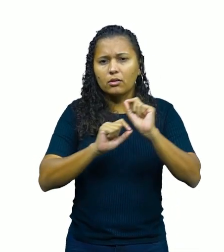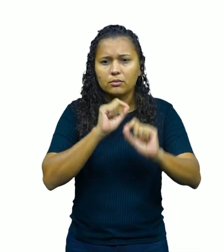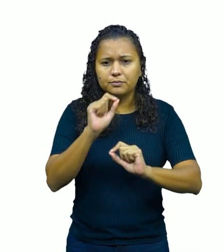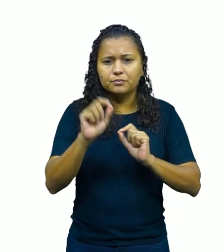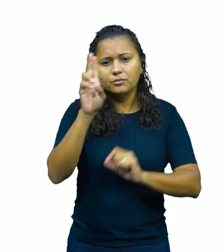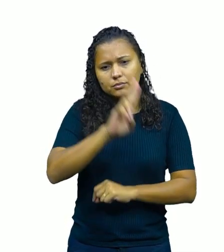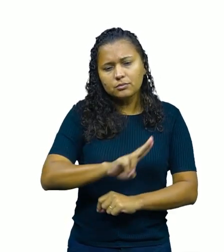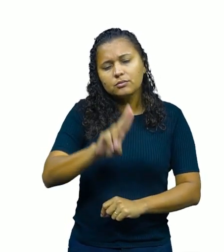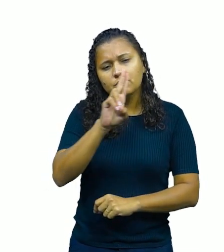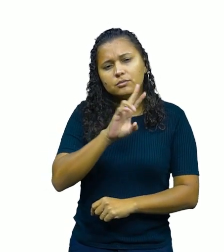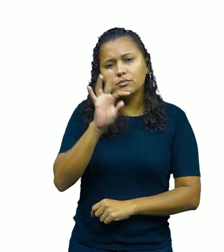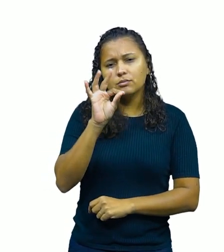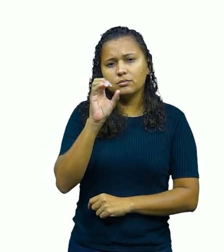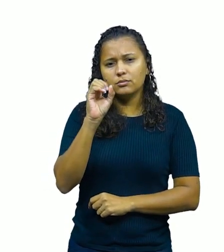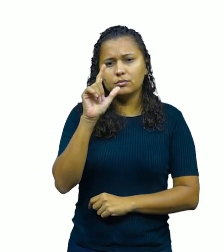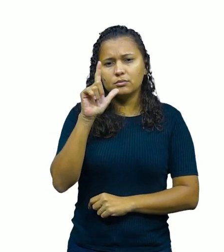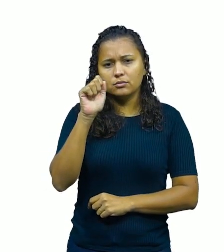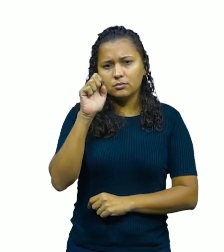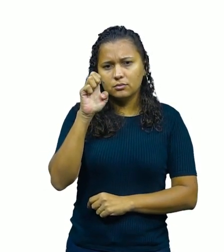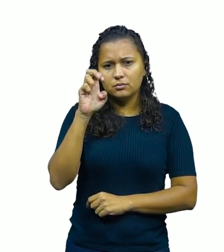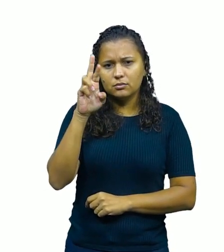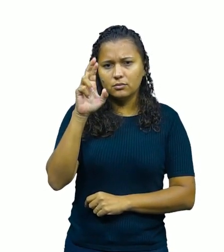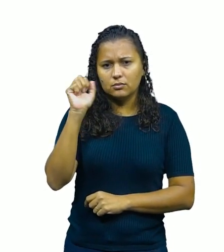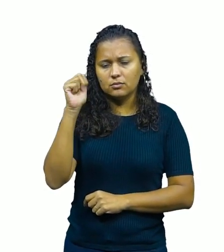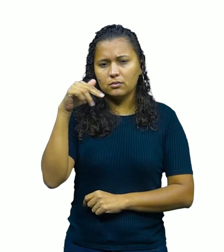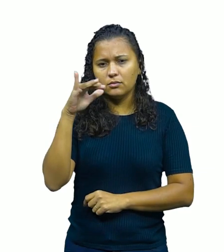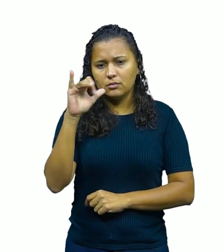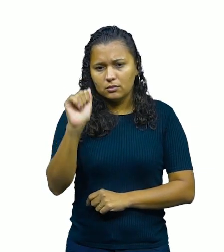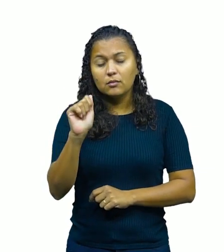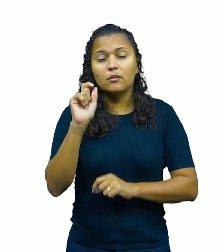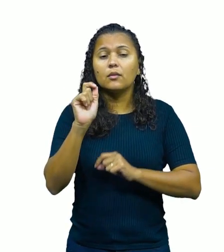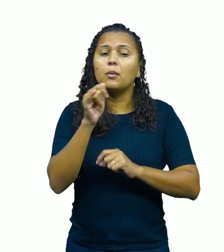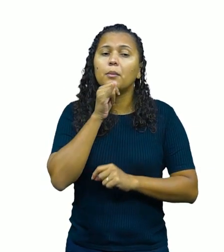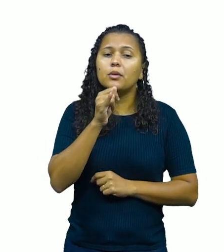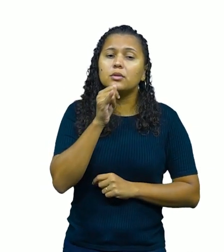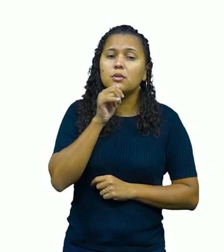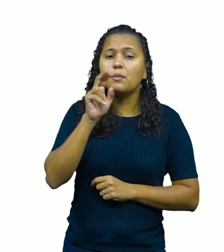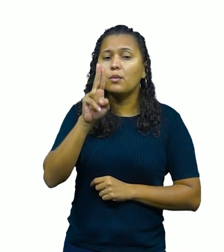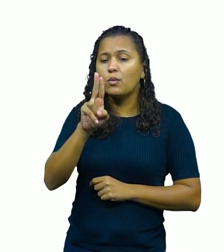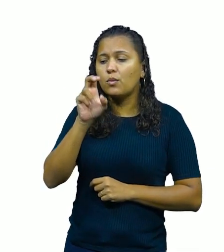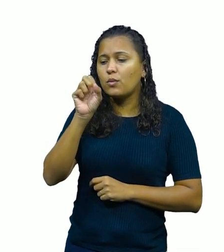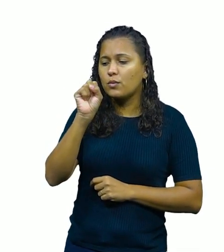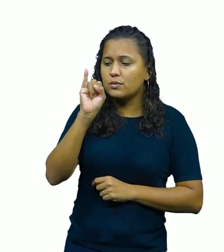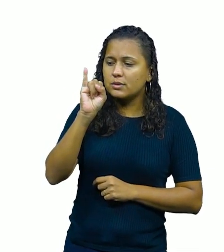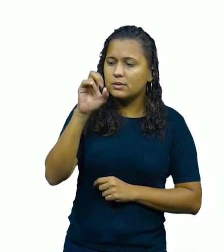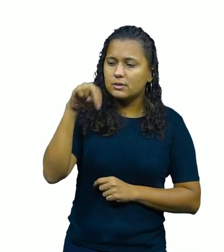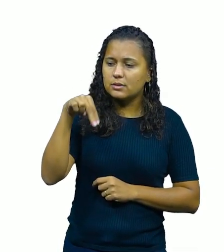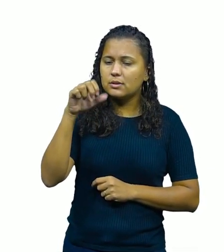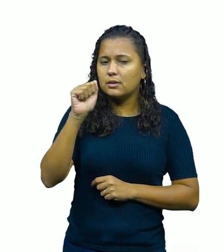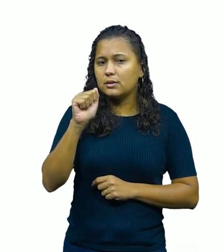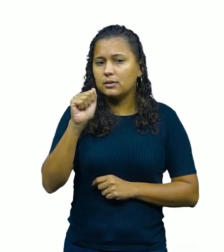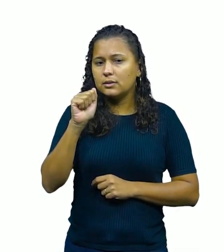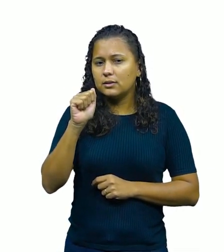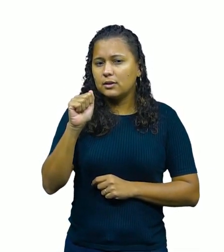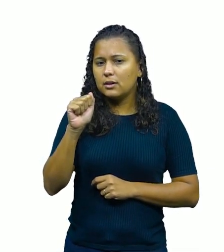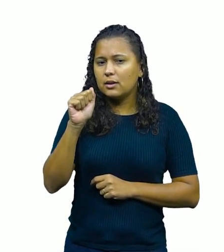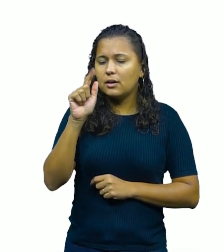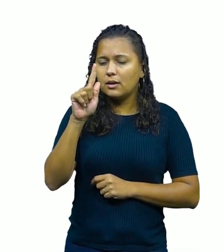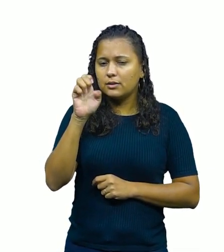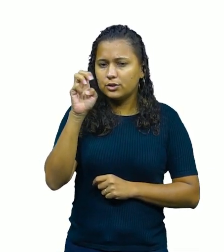fazer o uso dessa tolerância? Então, normalmente ela é aplicada na usinagem de peças em séries e avulsas, possibilitando